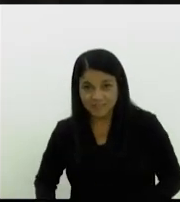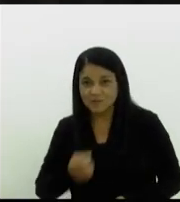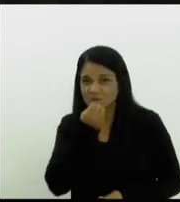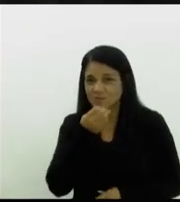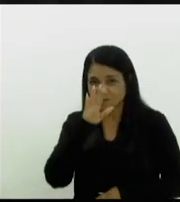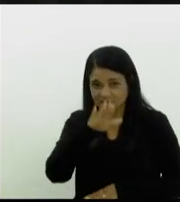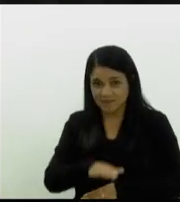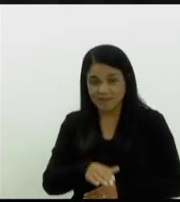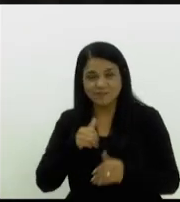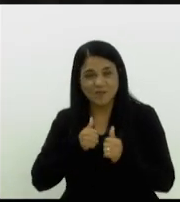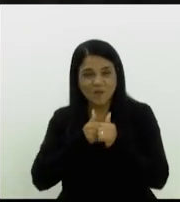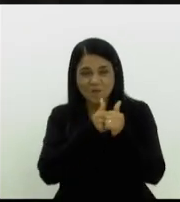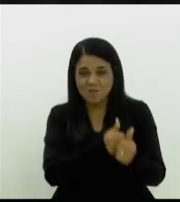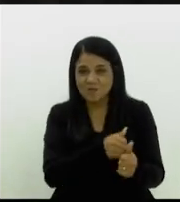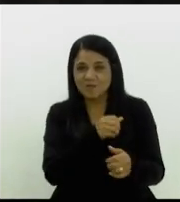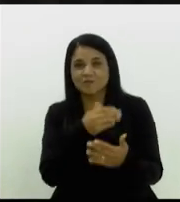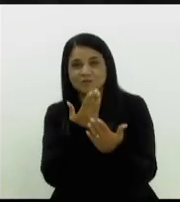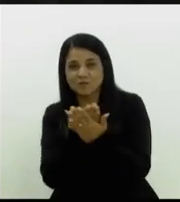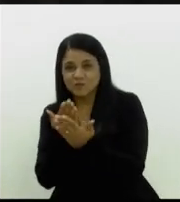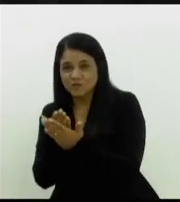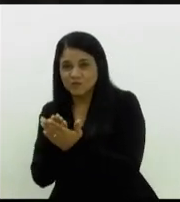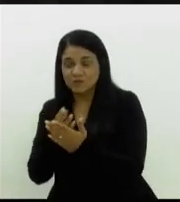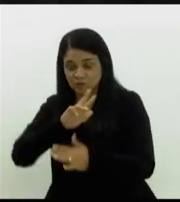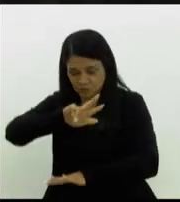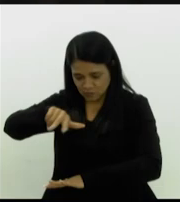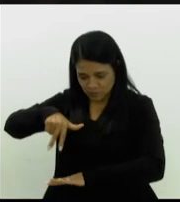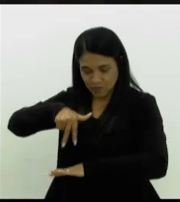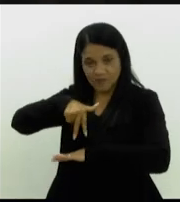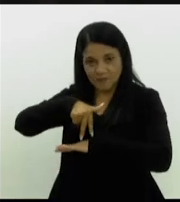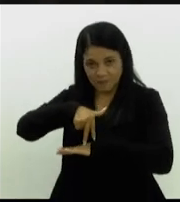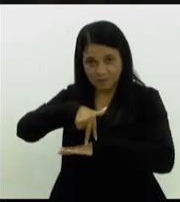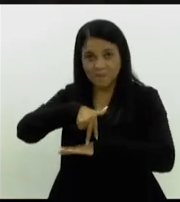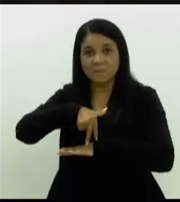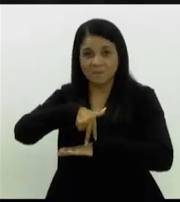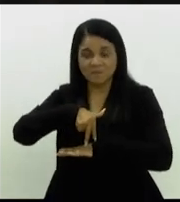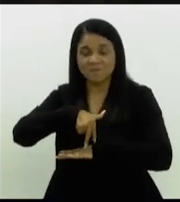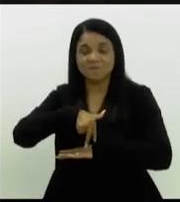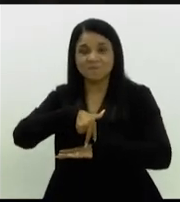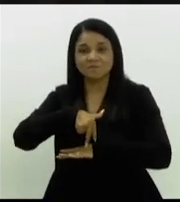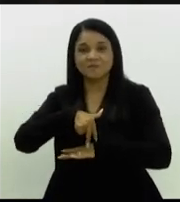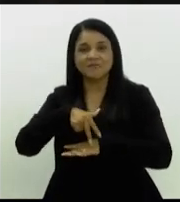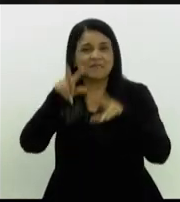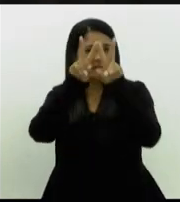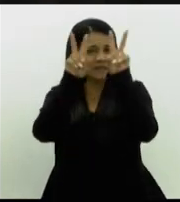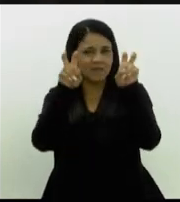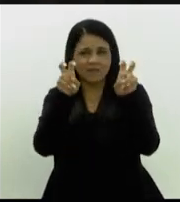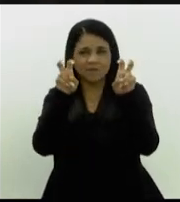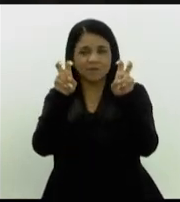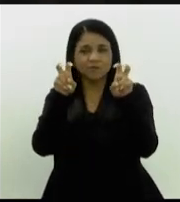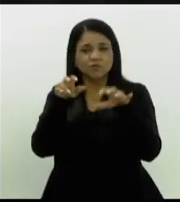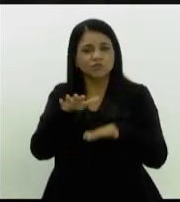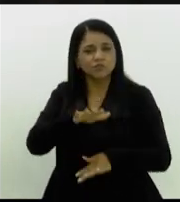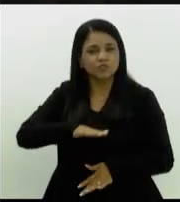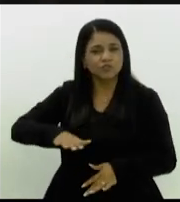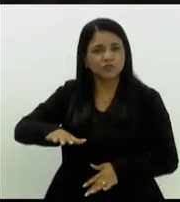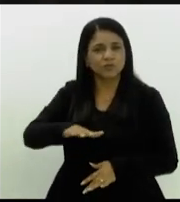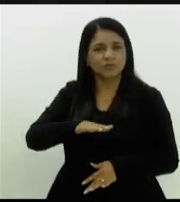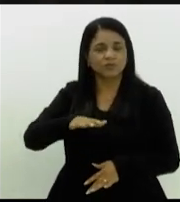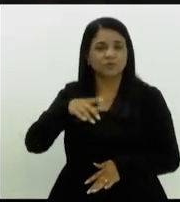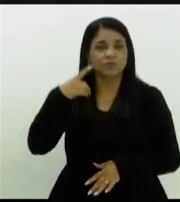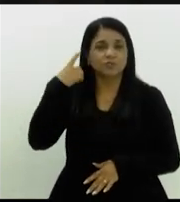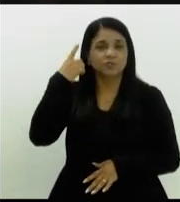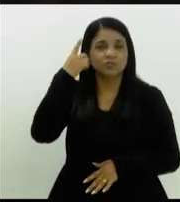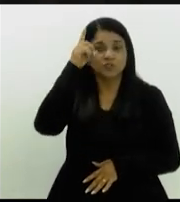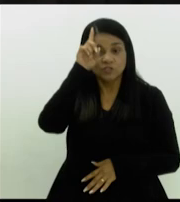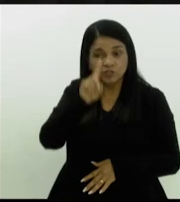TV Alerj, subo à tribuna hoje para falar de alguns temas no campo dos direitos humanos do nosso